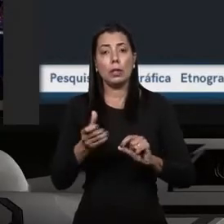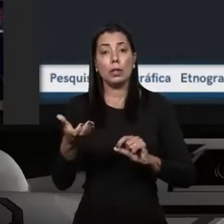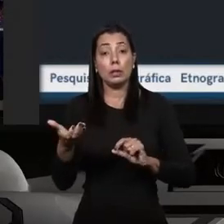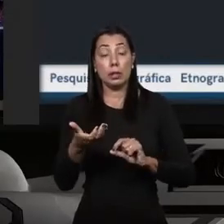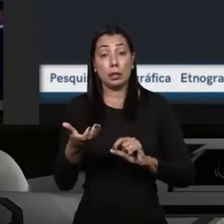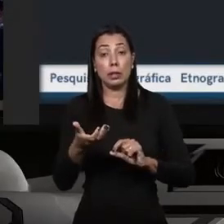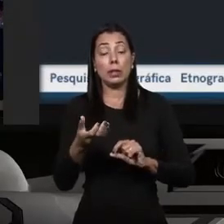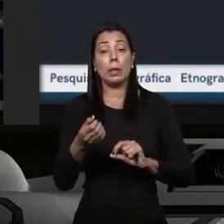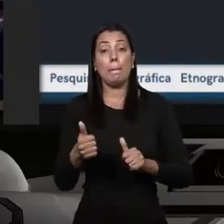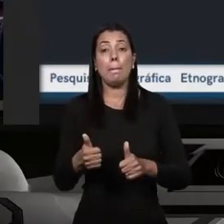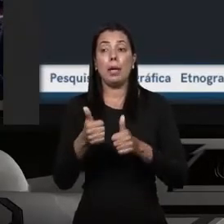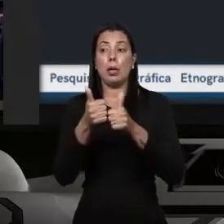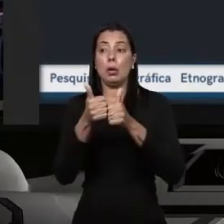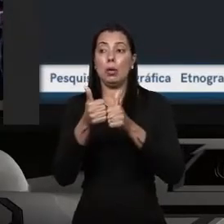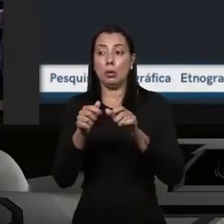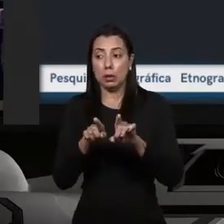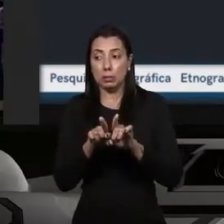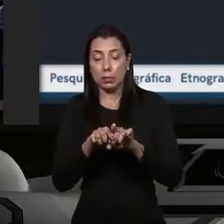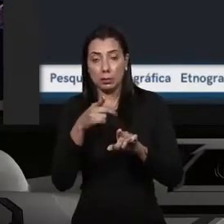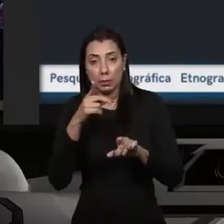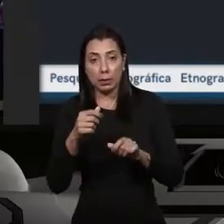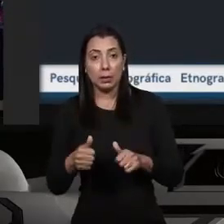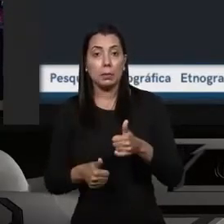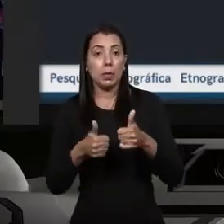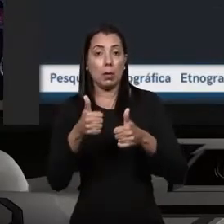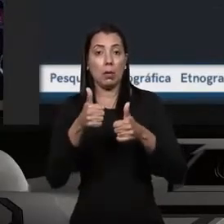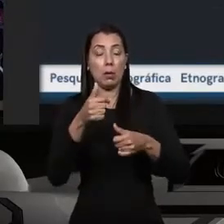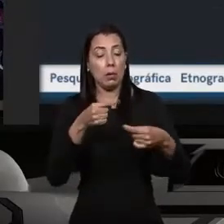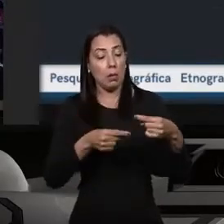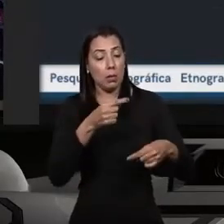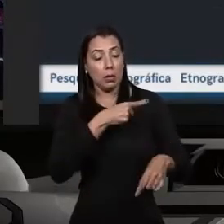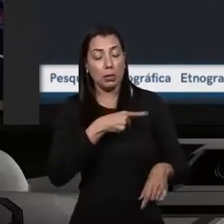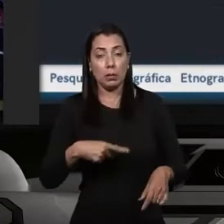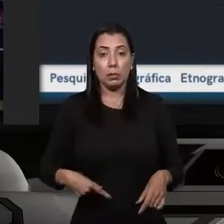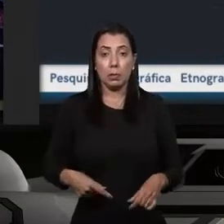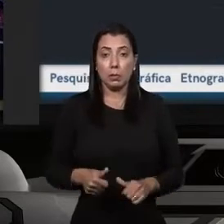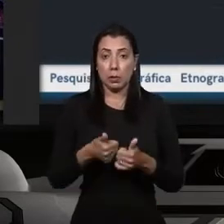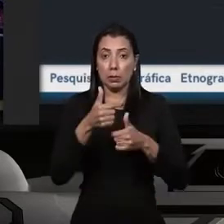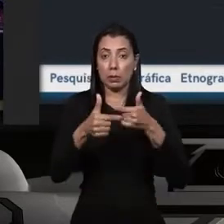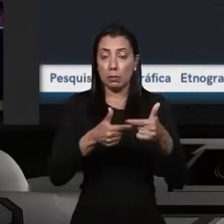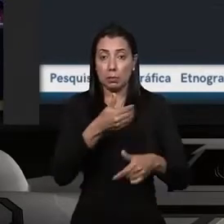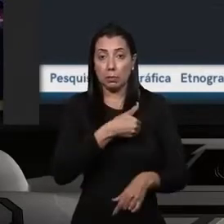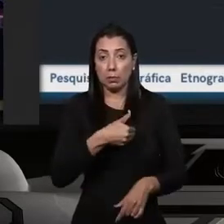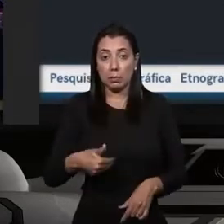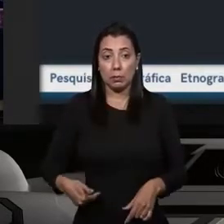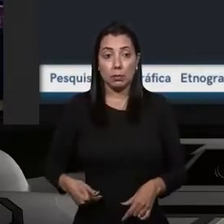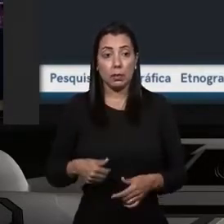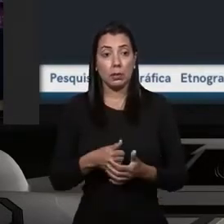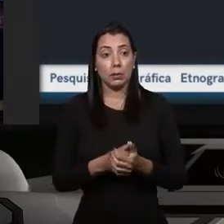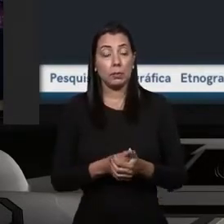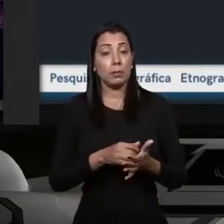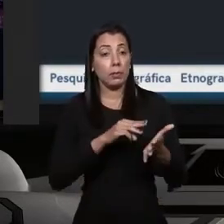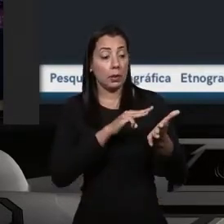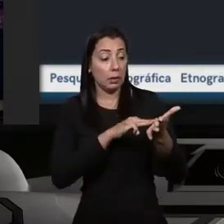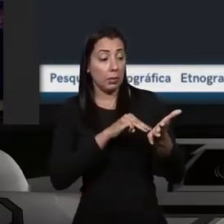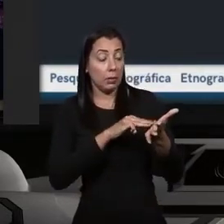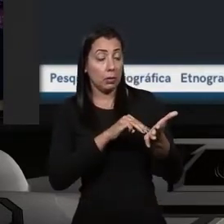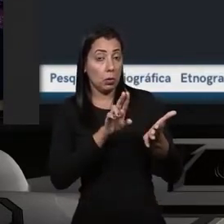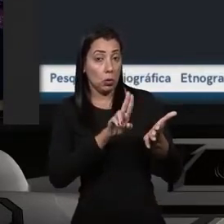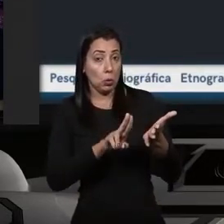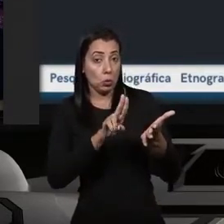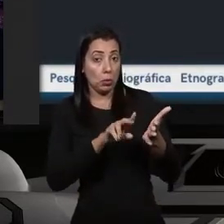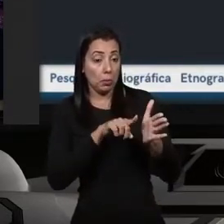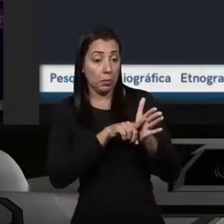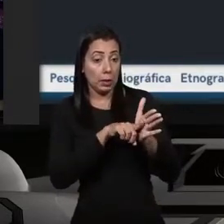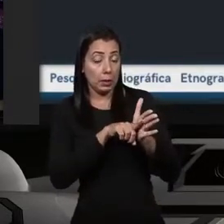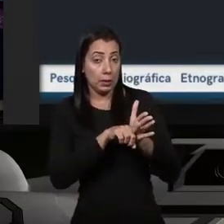desenhar melhores práticas para melhores políticas públicas, para melhor atuação do governo. De metodologia que a gente utilizou, foi pesquisa